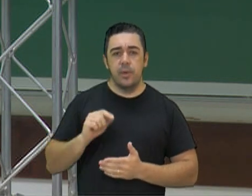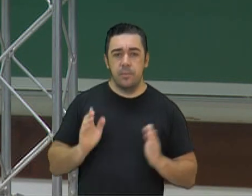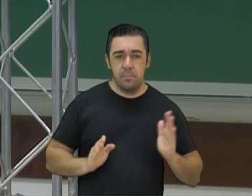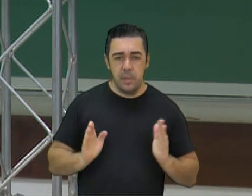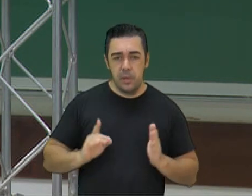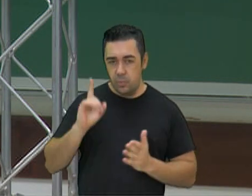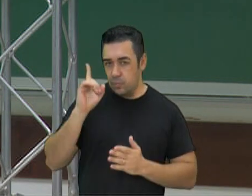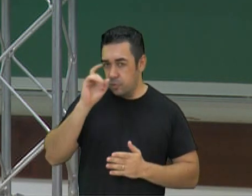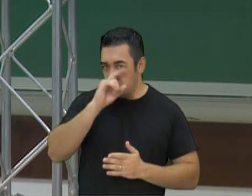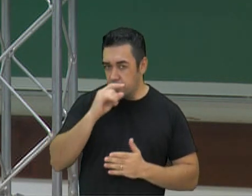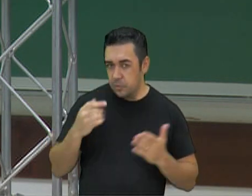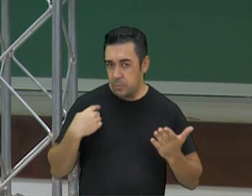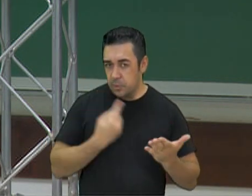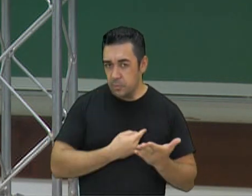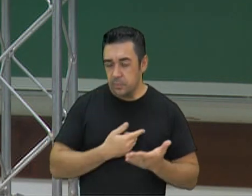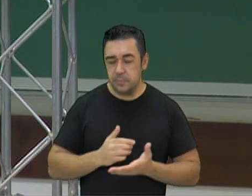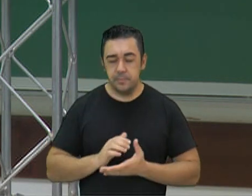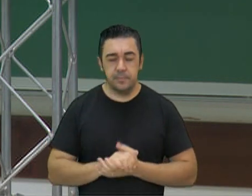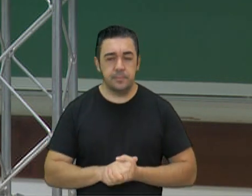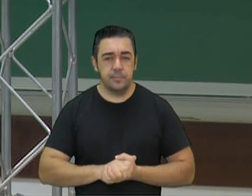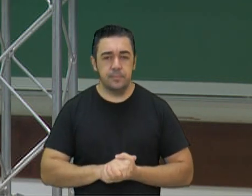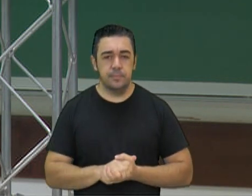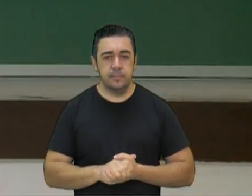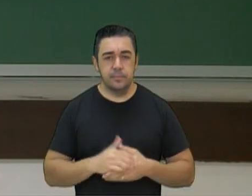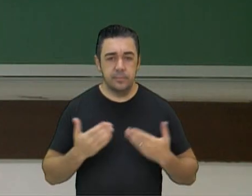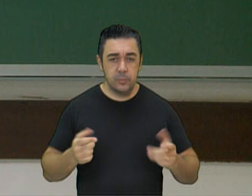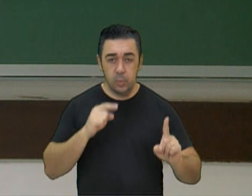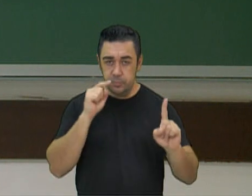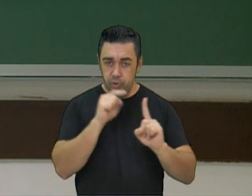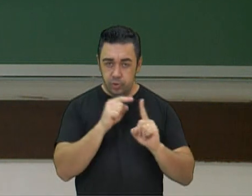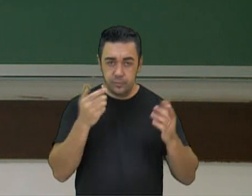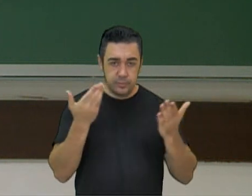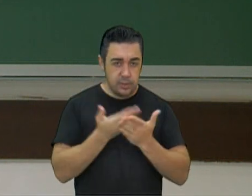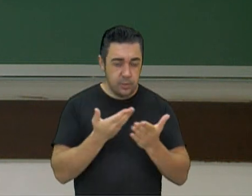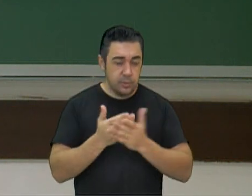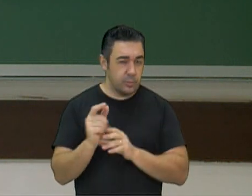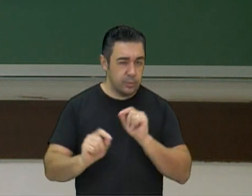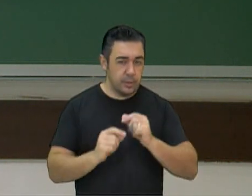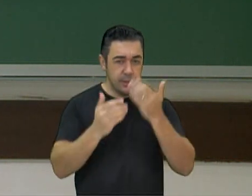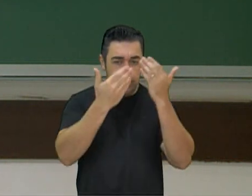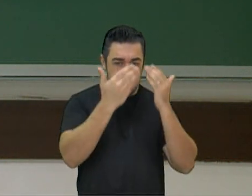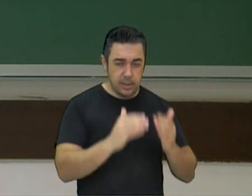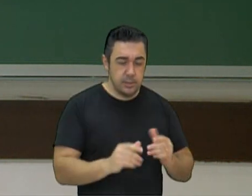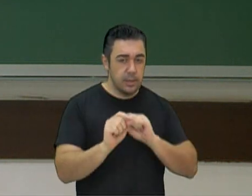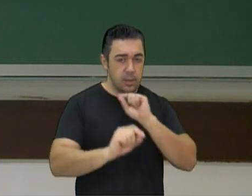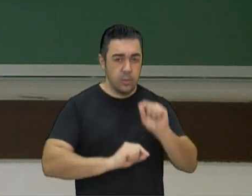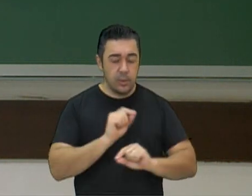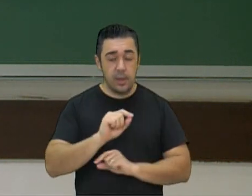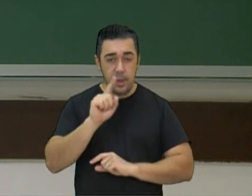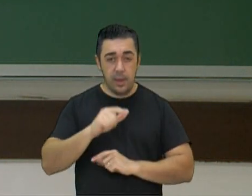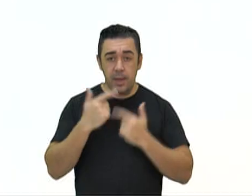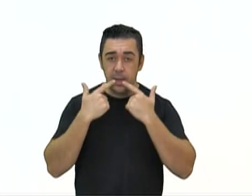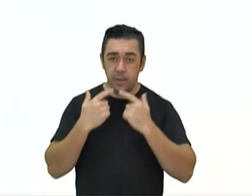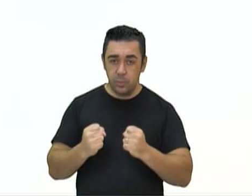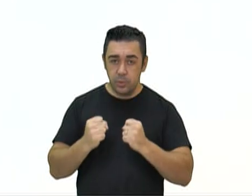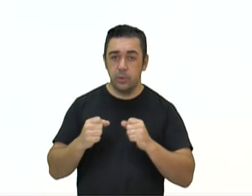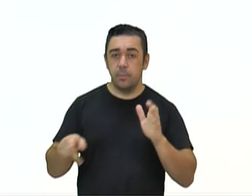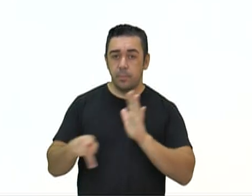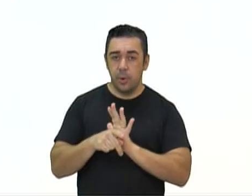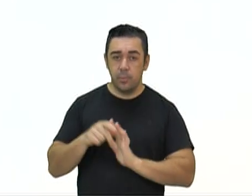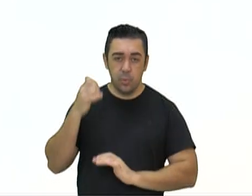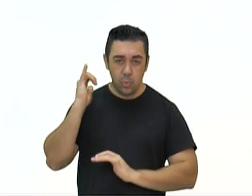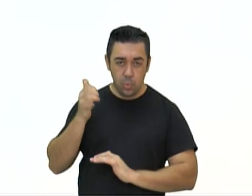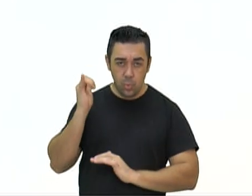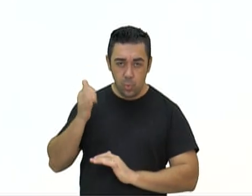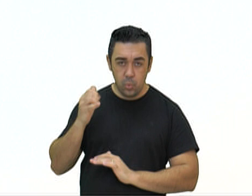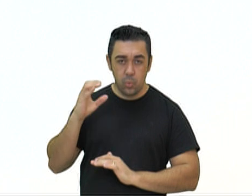nós, ok? Então, os objetivos desta aula, a gente vai analisar os aspectos linguísticos do conto. Vamos